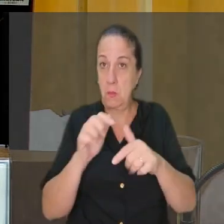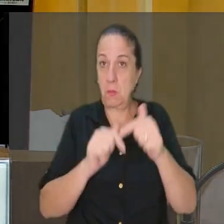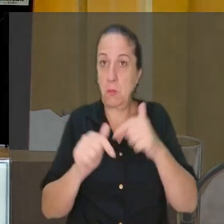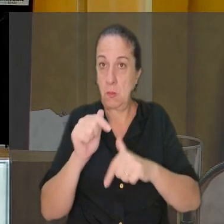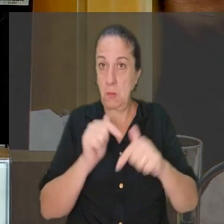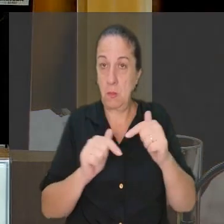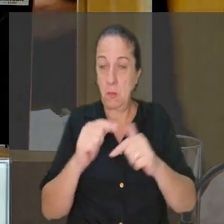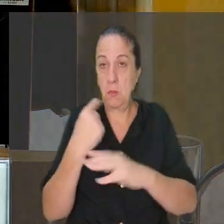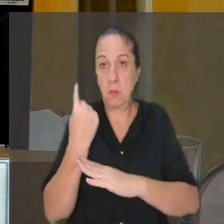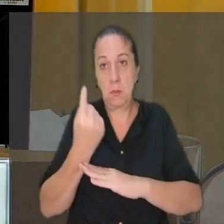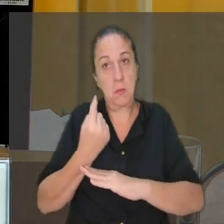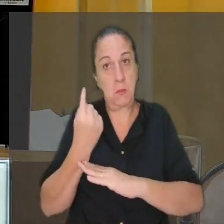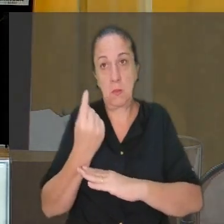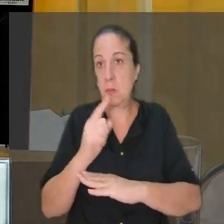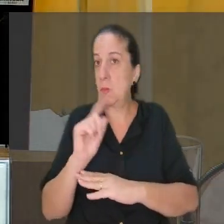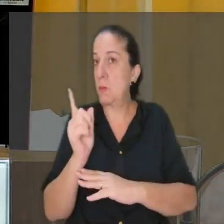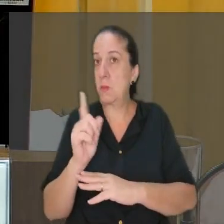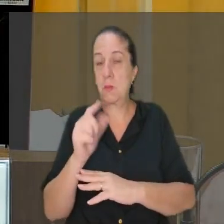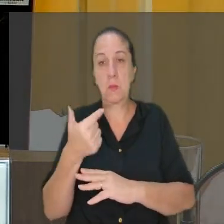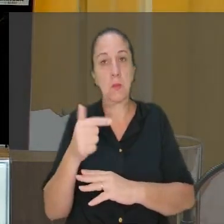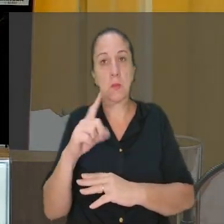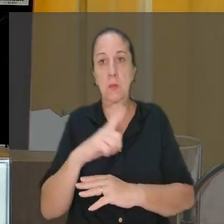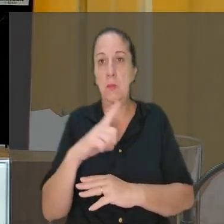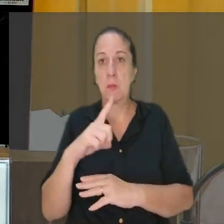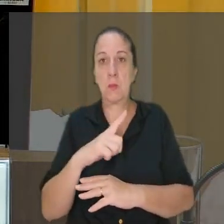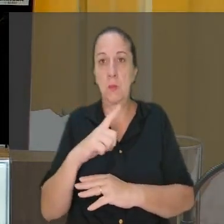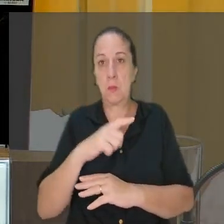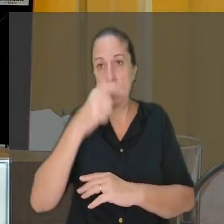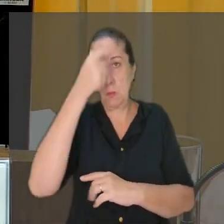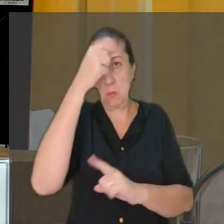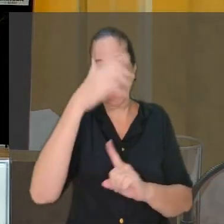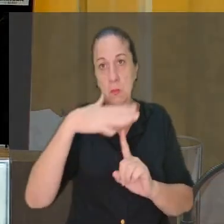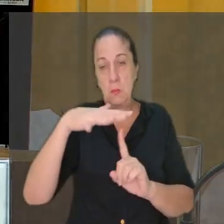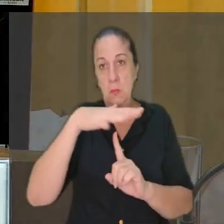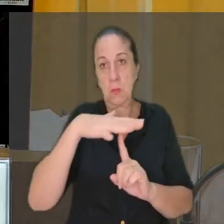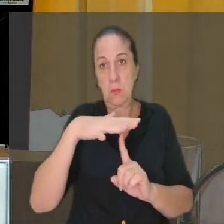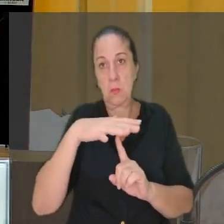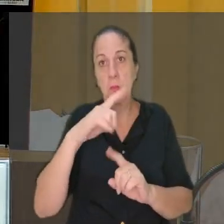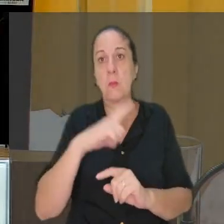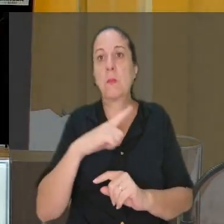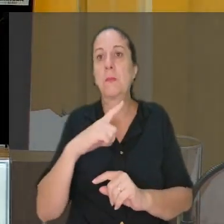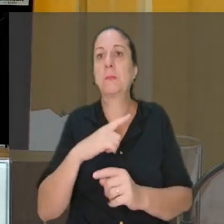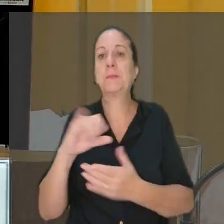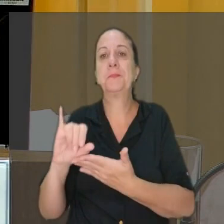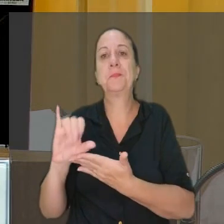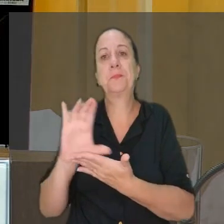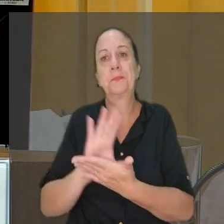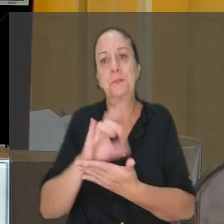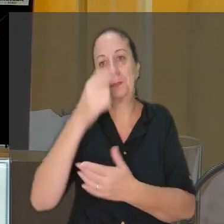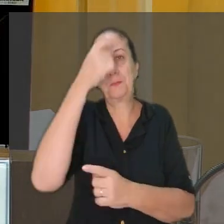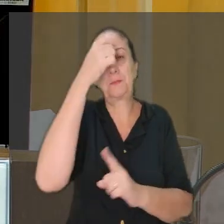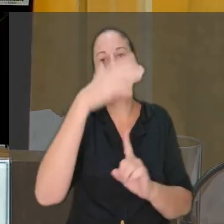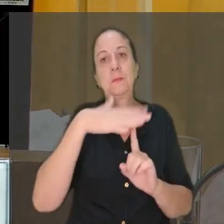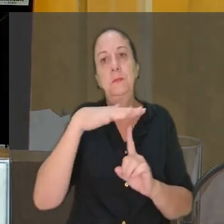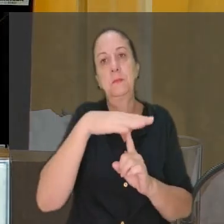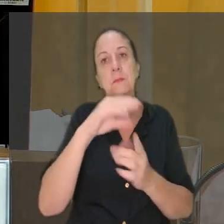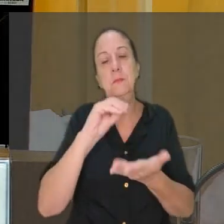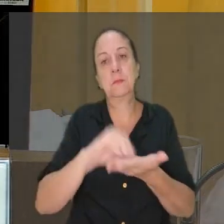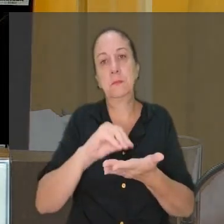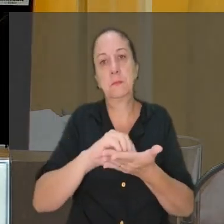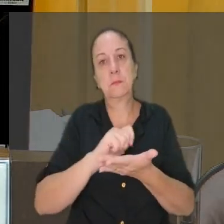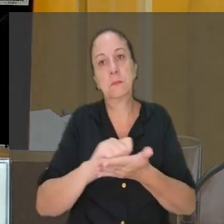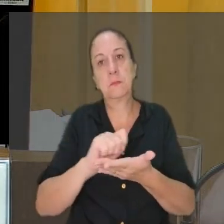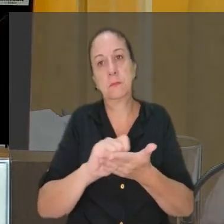rescisórias, isoladamente, não configuram um efetivo dano moral. Para ter a indenização por dano moral por ausência